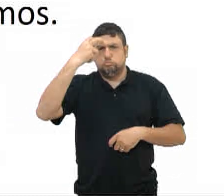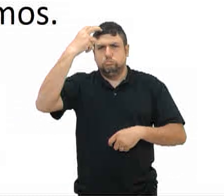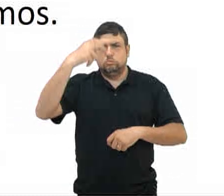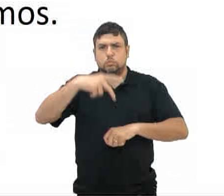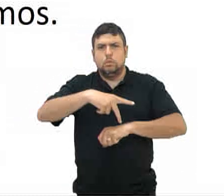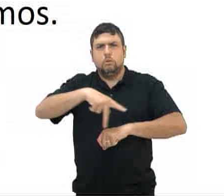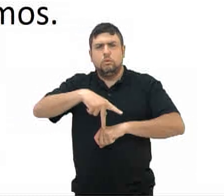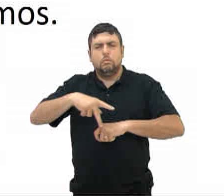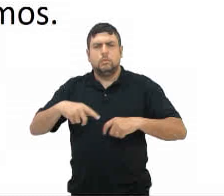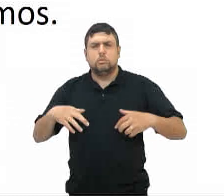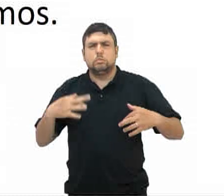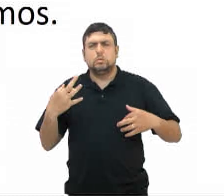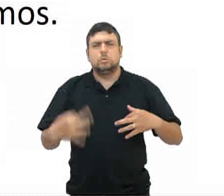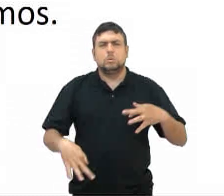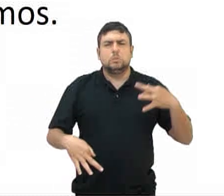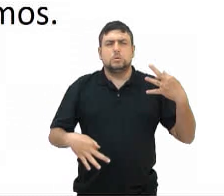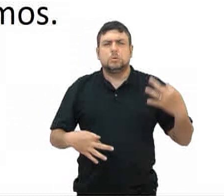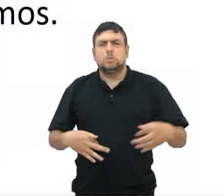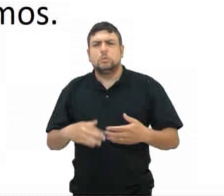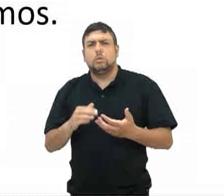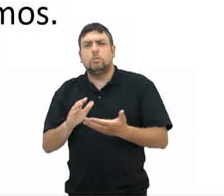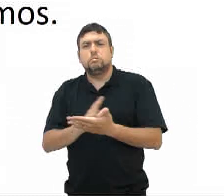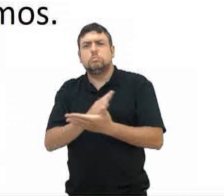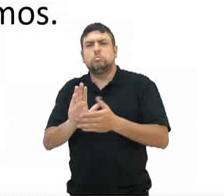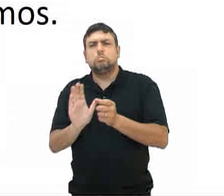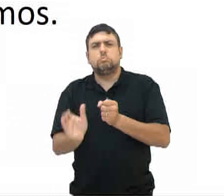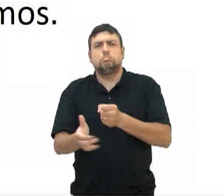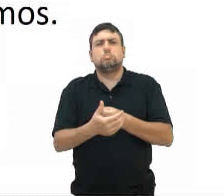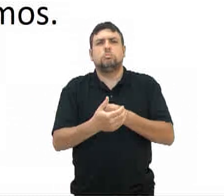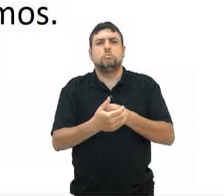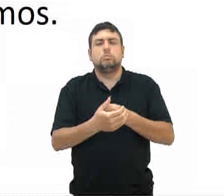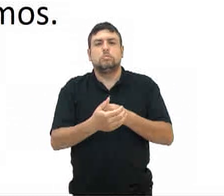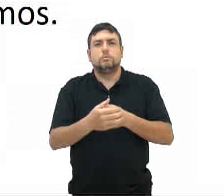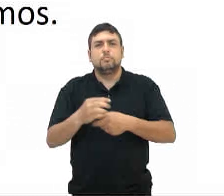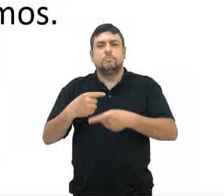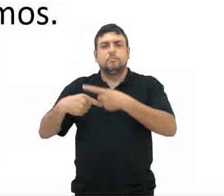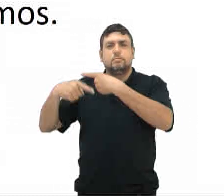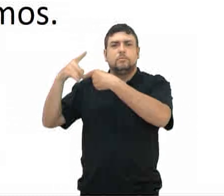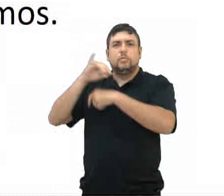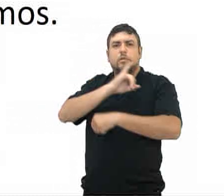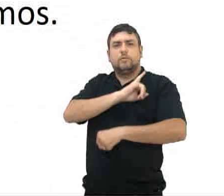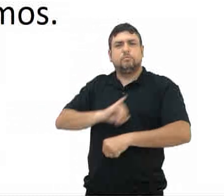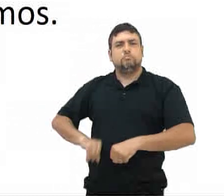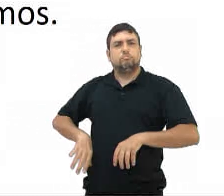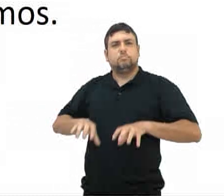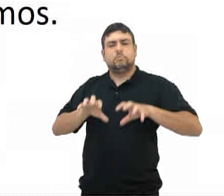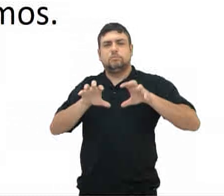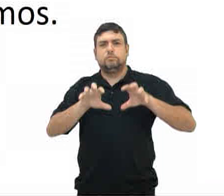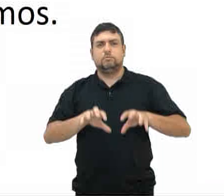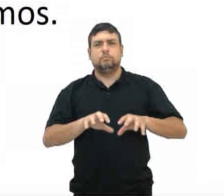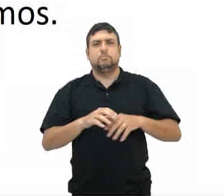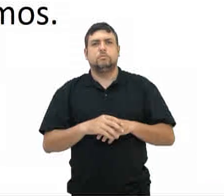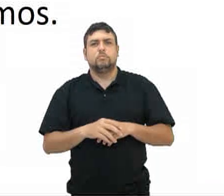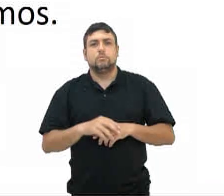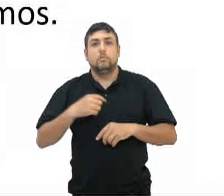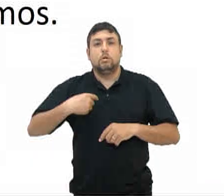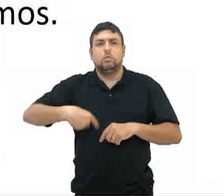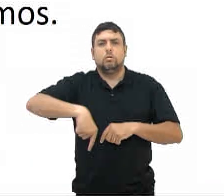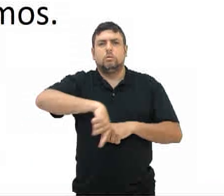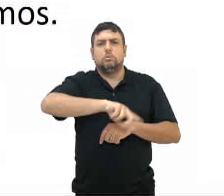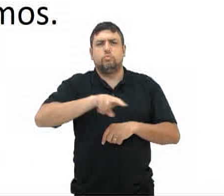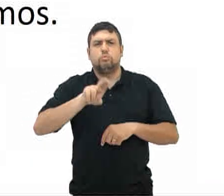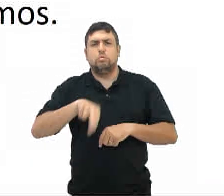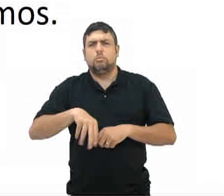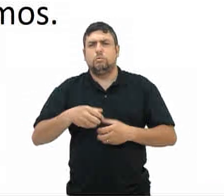anônimas, de doutores anônimos. O império foi assim. Eruditamos tudo. A nunca exportação